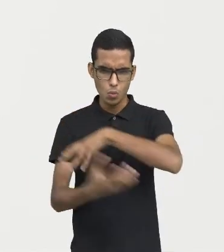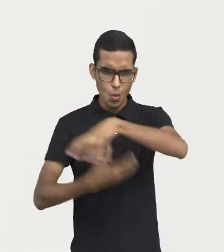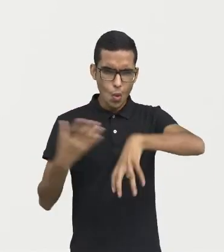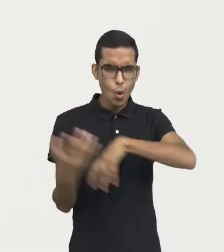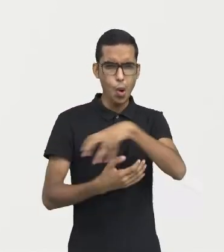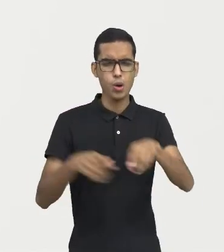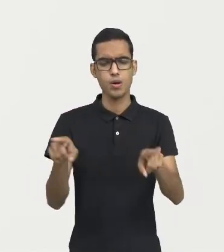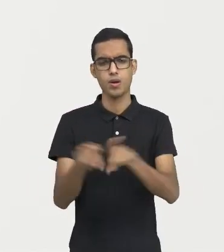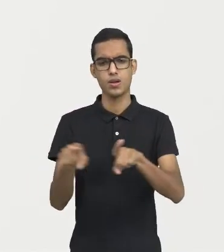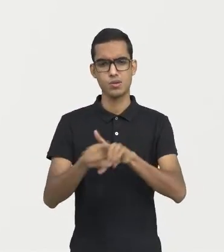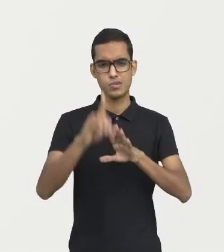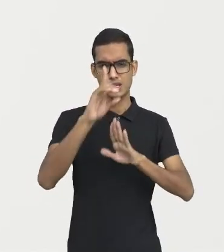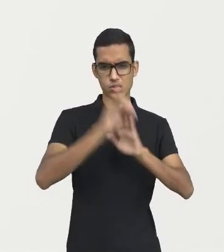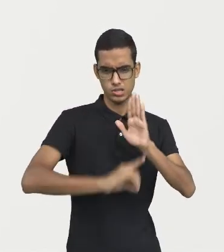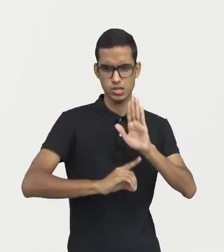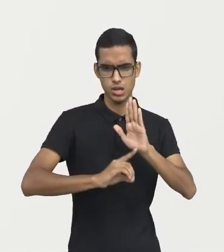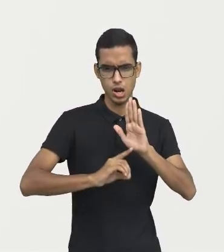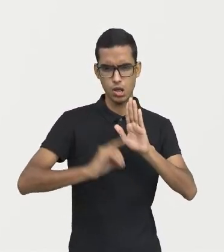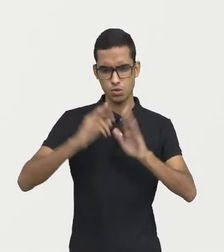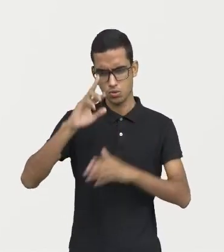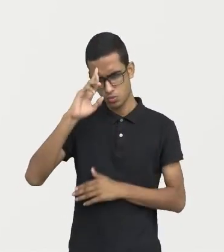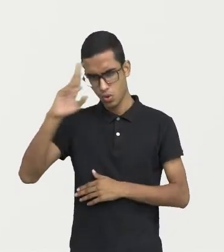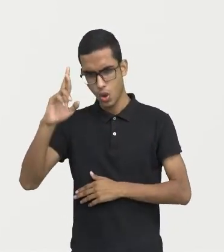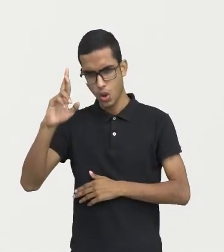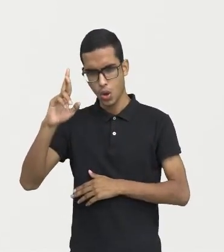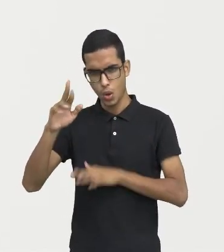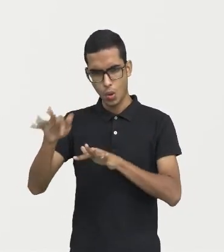revolucionários e a abolição dos direitos senhoriais.